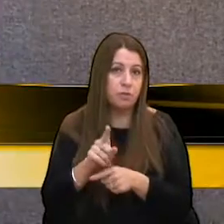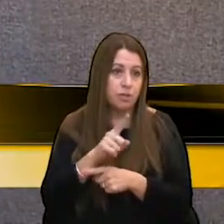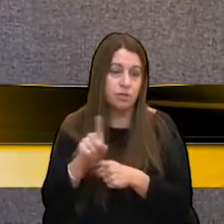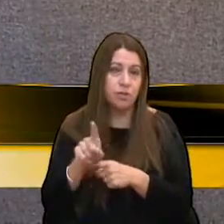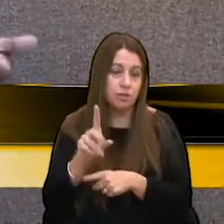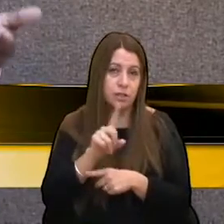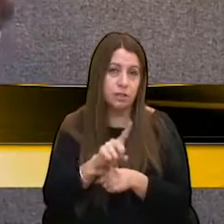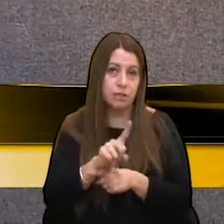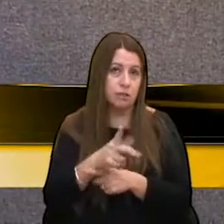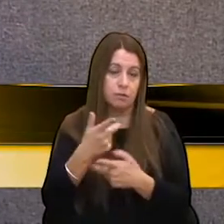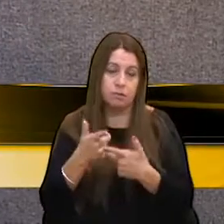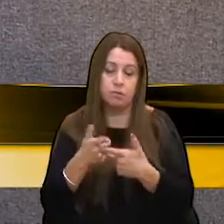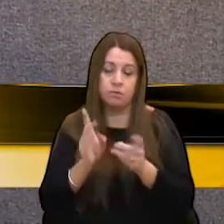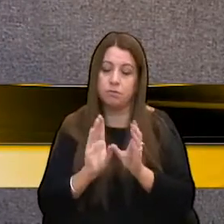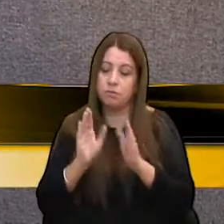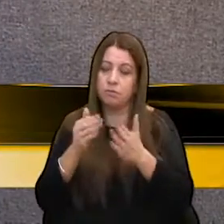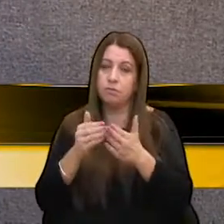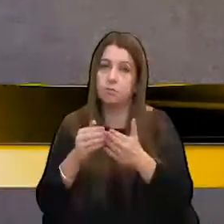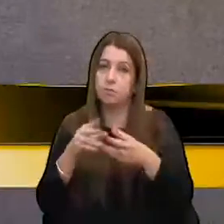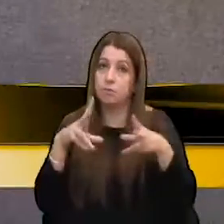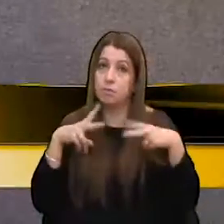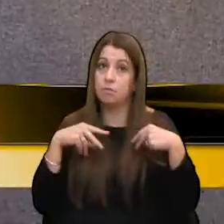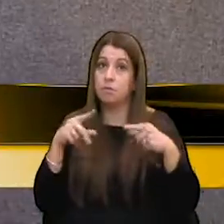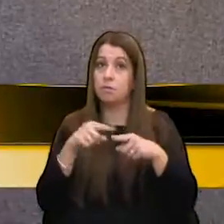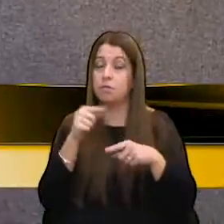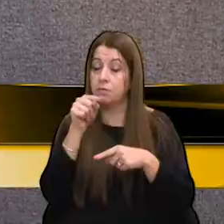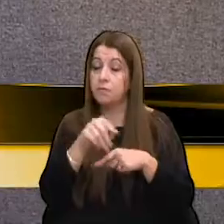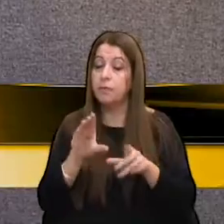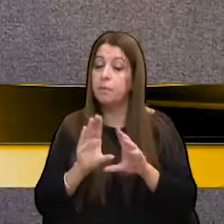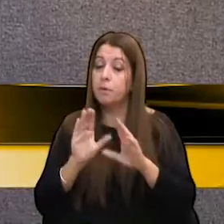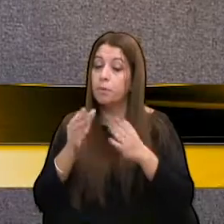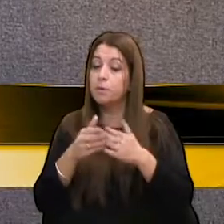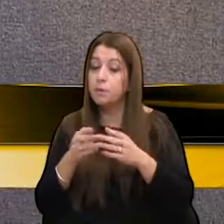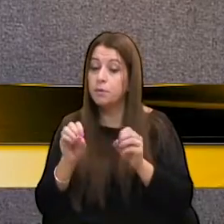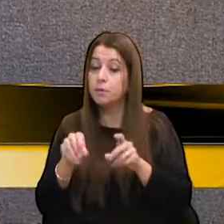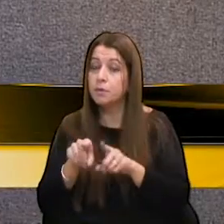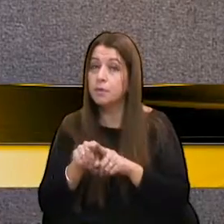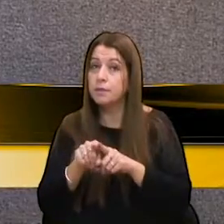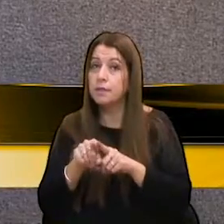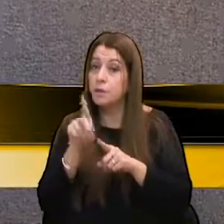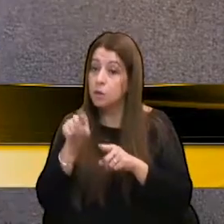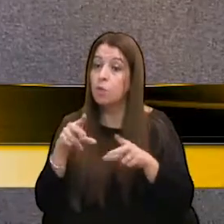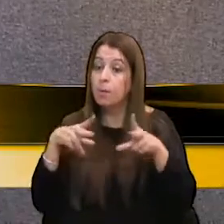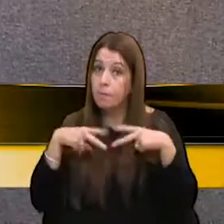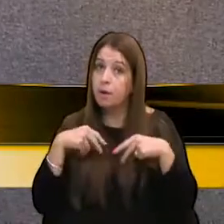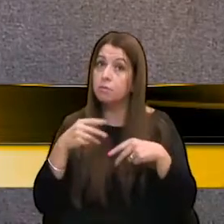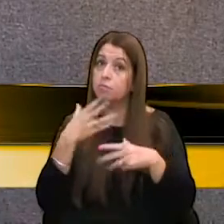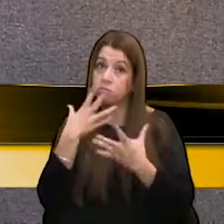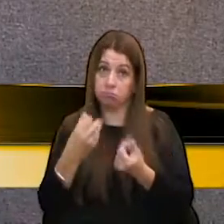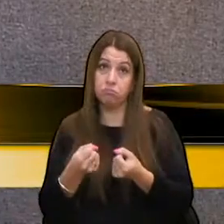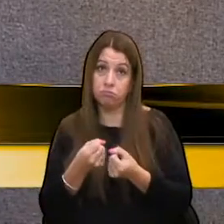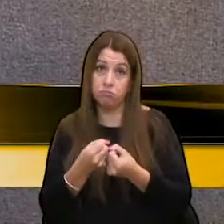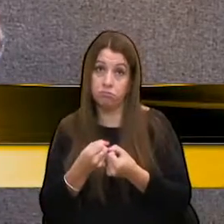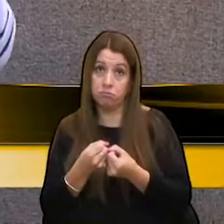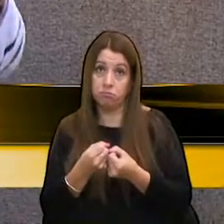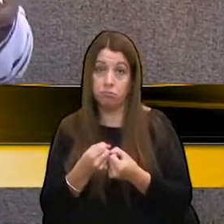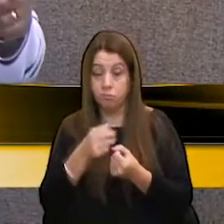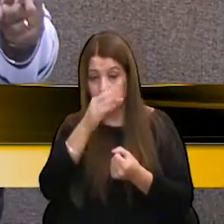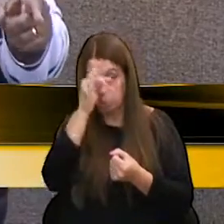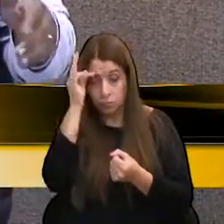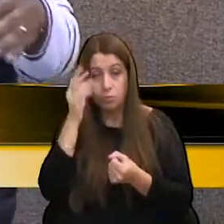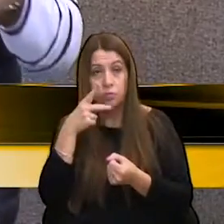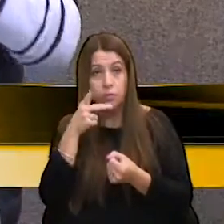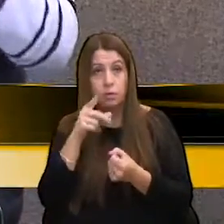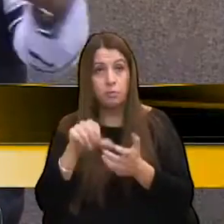se discute. Tanto que a comissão de mérito, depois eu vim para a comissão de educação, e no mérito sou favorável, vereador Gustavo Tuigo. Tanto é que em